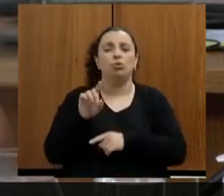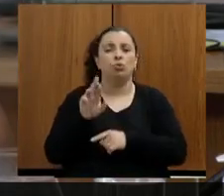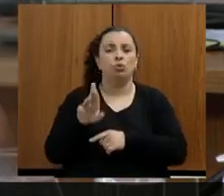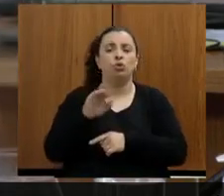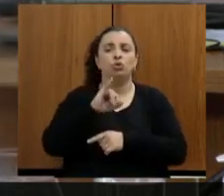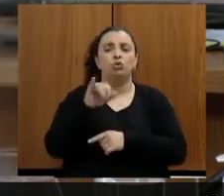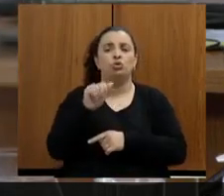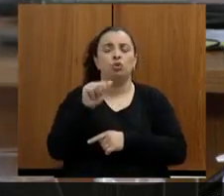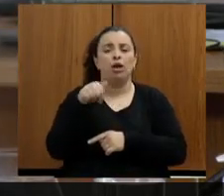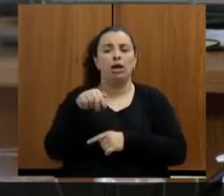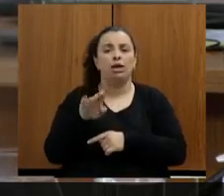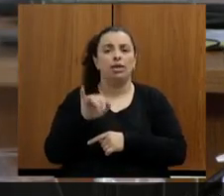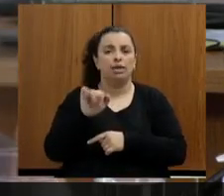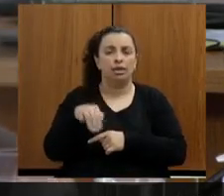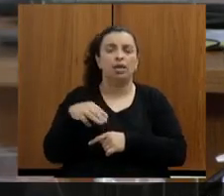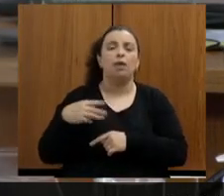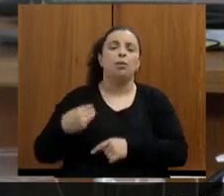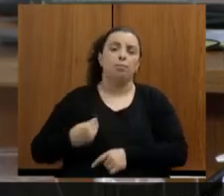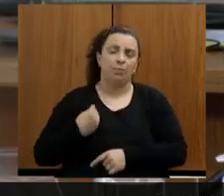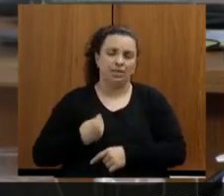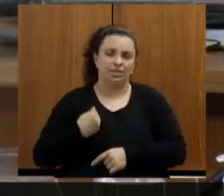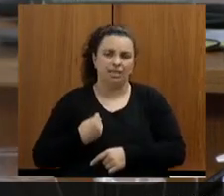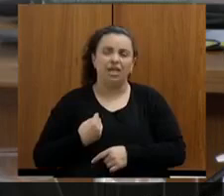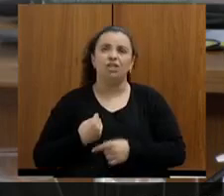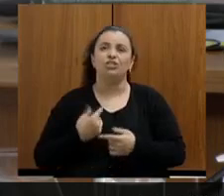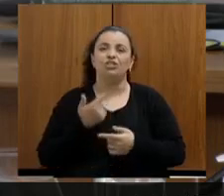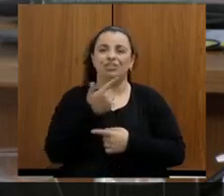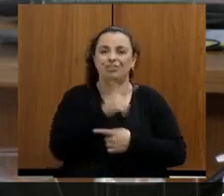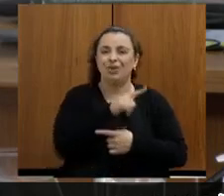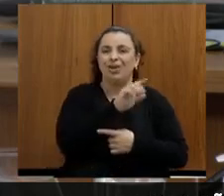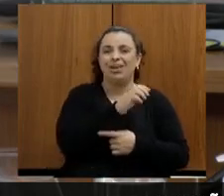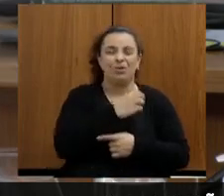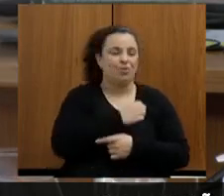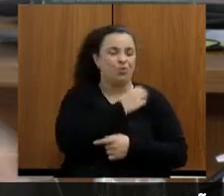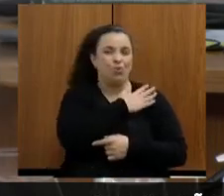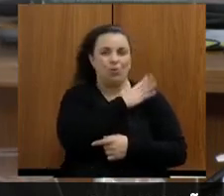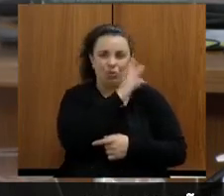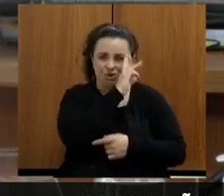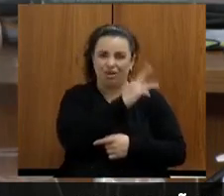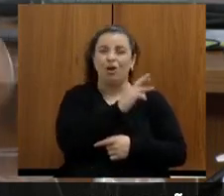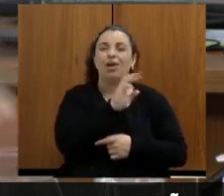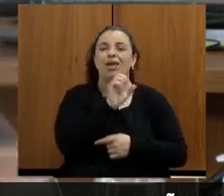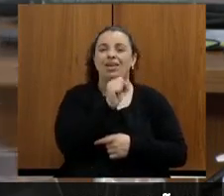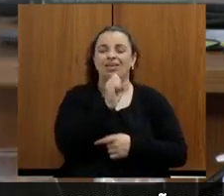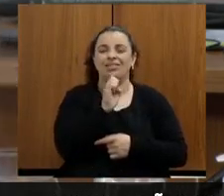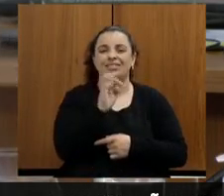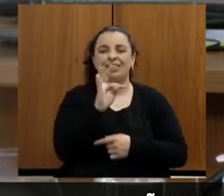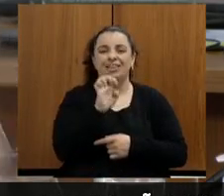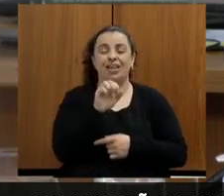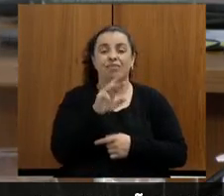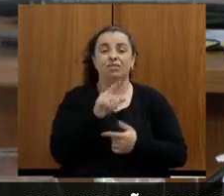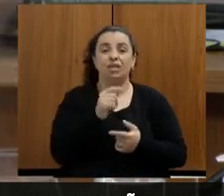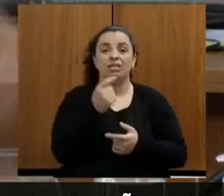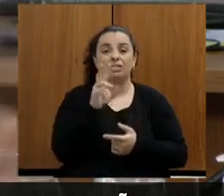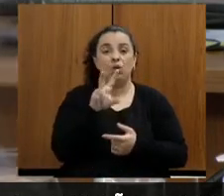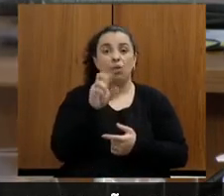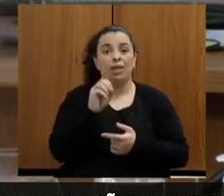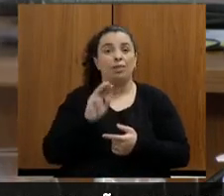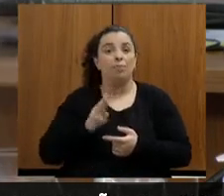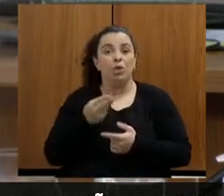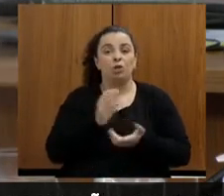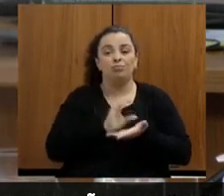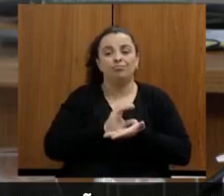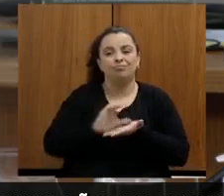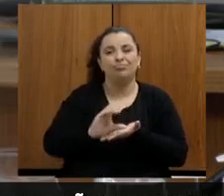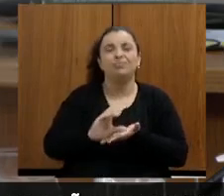Coronel Esteves é né está deixando 50 milhões de reais para Minas Gerais já destinou né E aí é